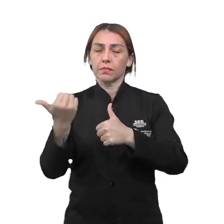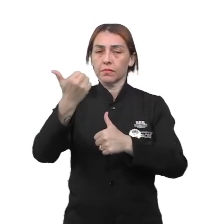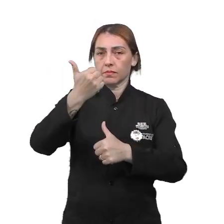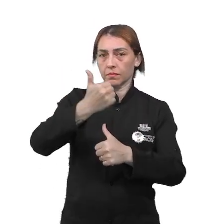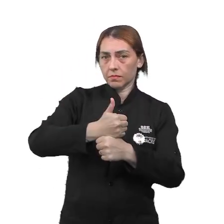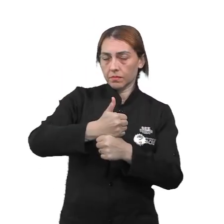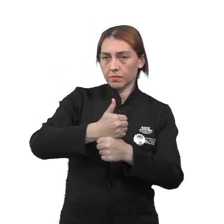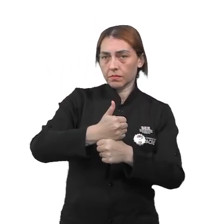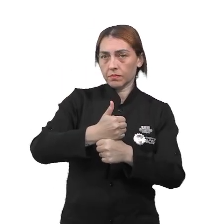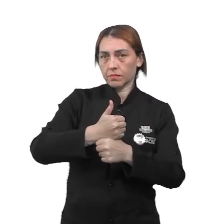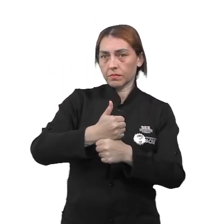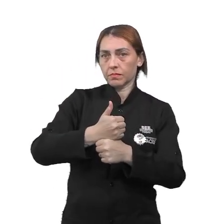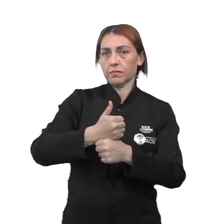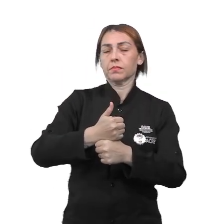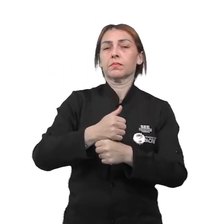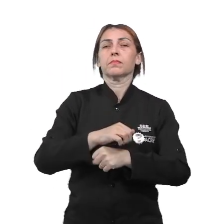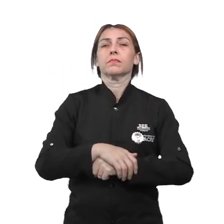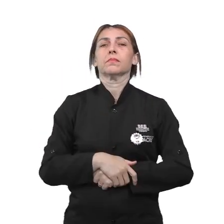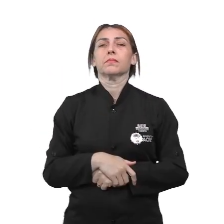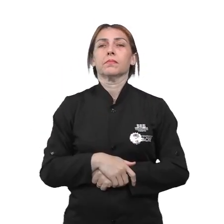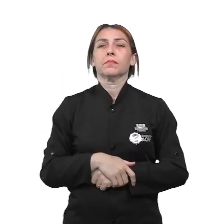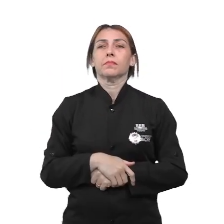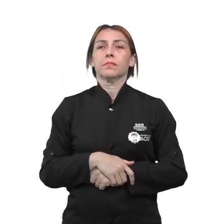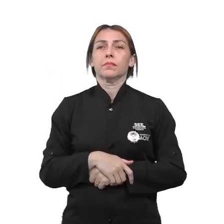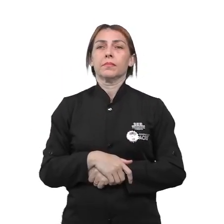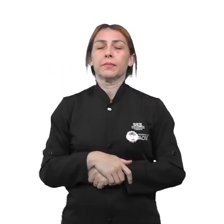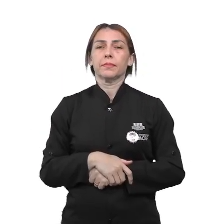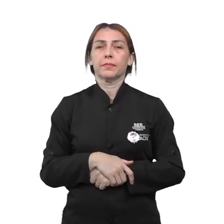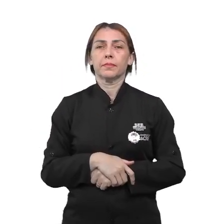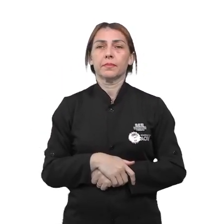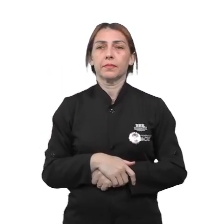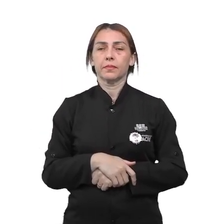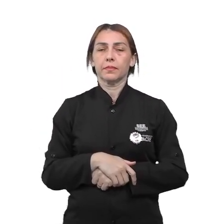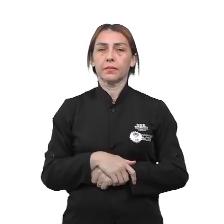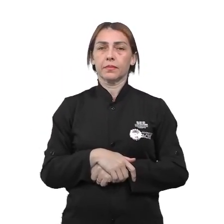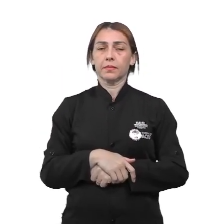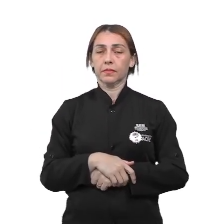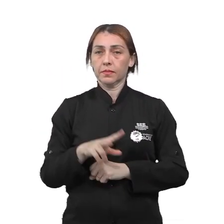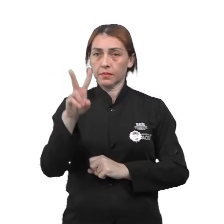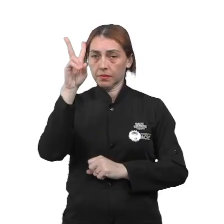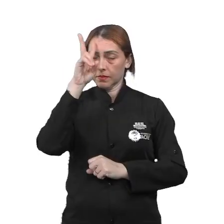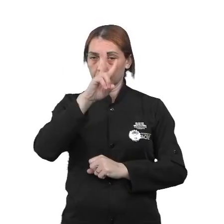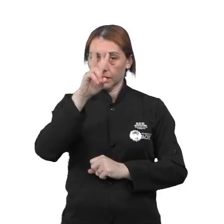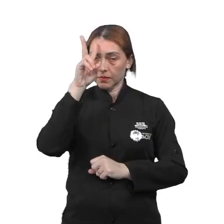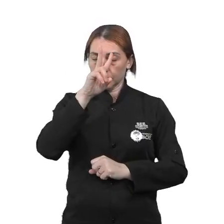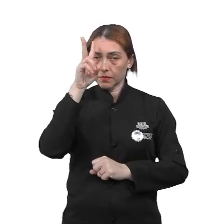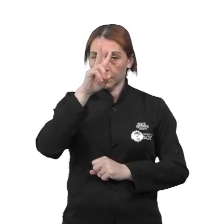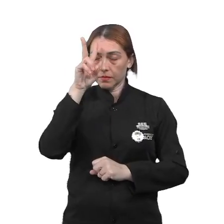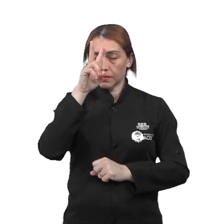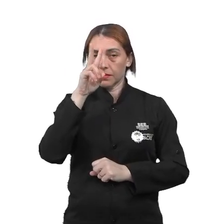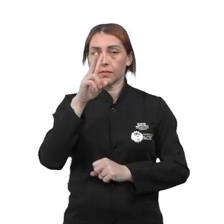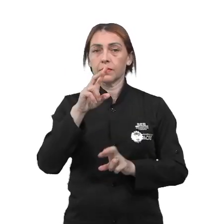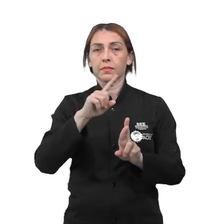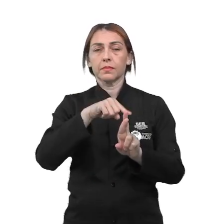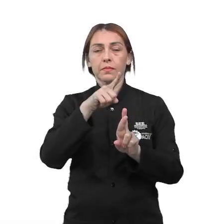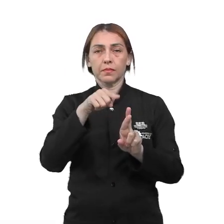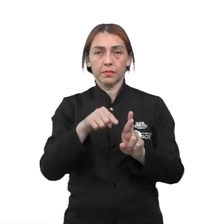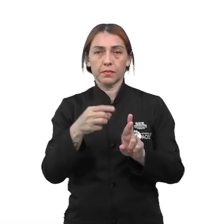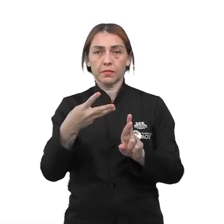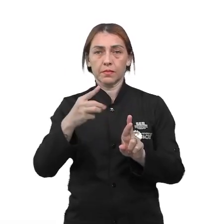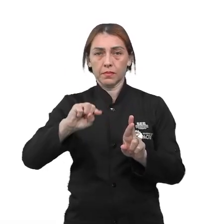eu vou chegar nesse valor aqui, ó. Eu vou chegar nesse valor. Lembrando que o valor de π corresponde